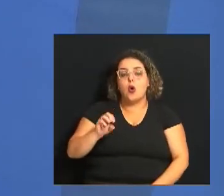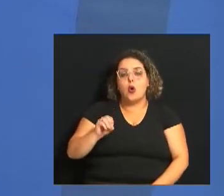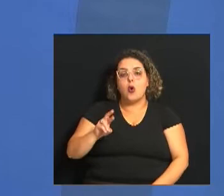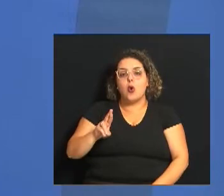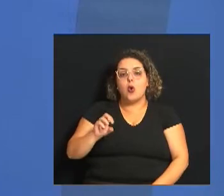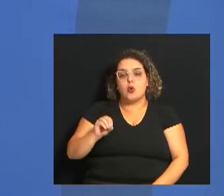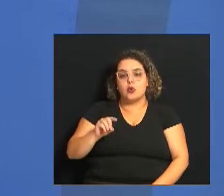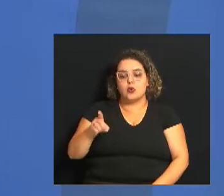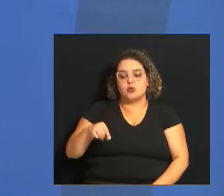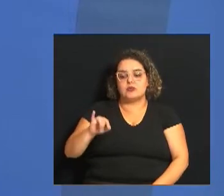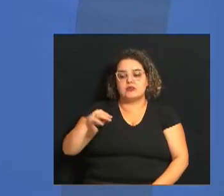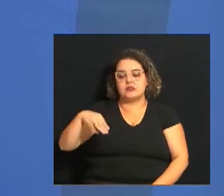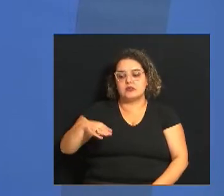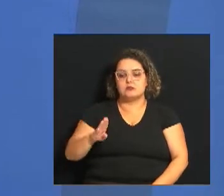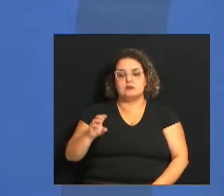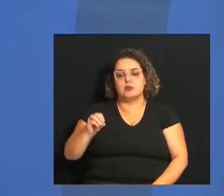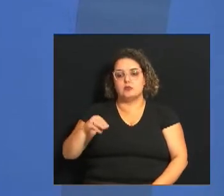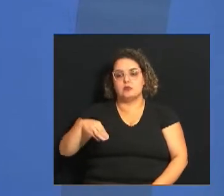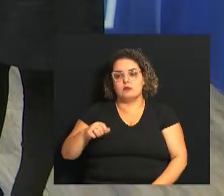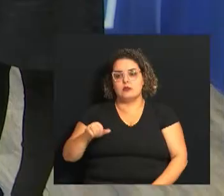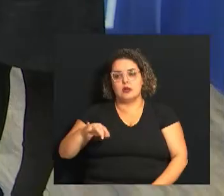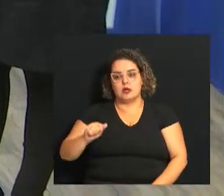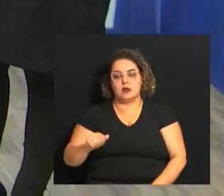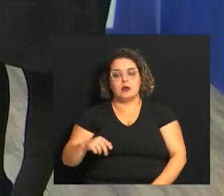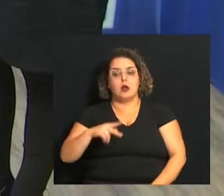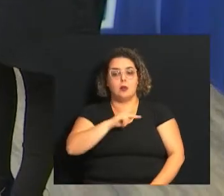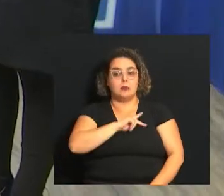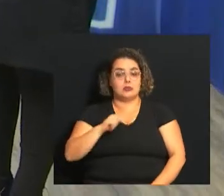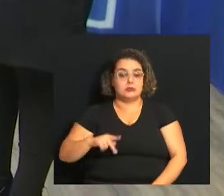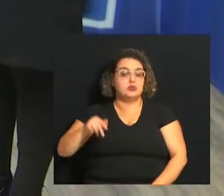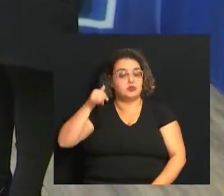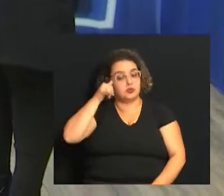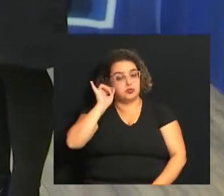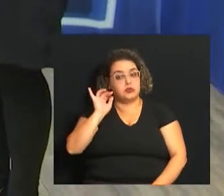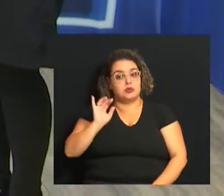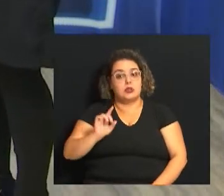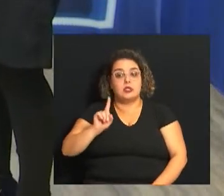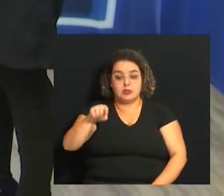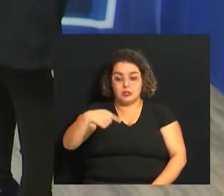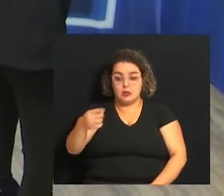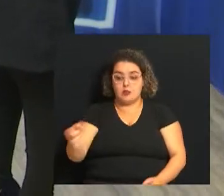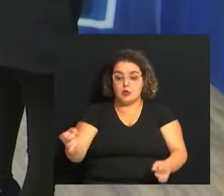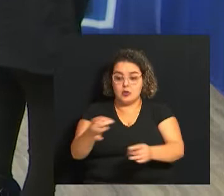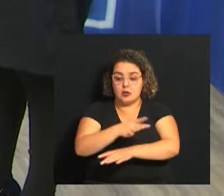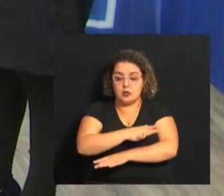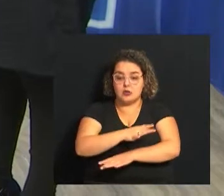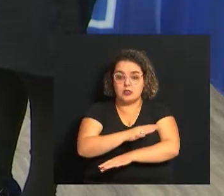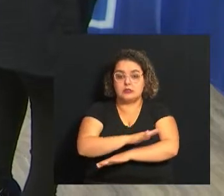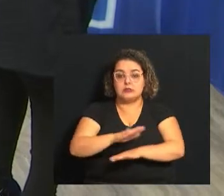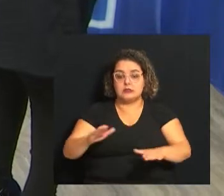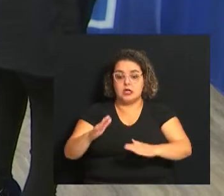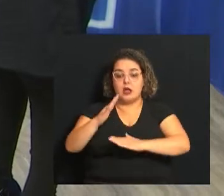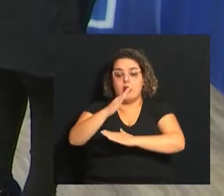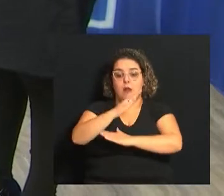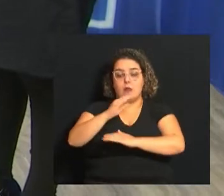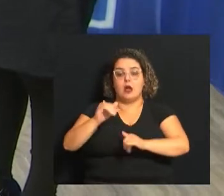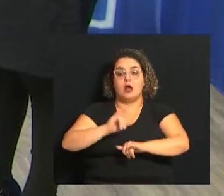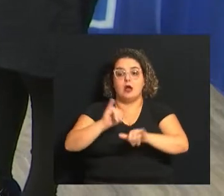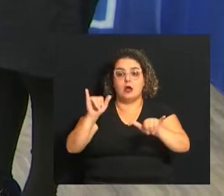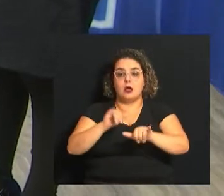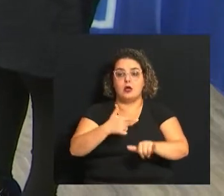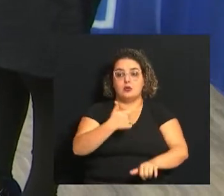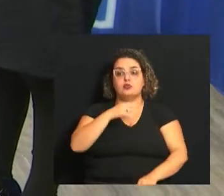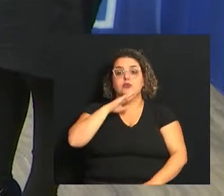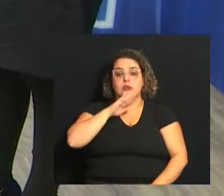reunião é o vereador Paulo Búfalo. Então, logo depois do nosso Câmara Notícia, a partir das 2 horas da tarde, já